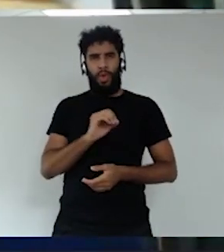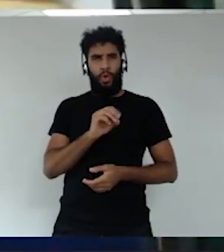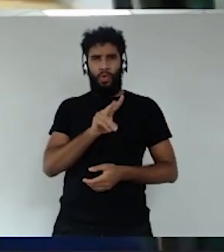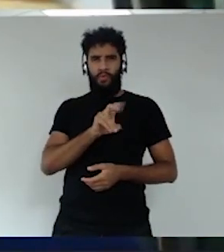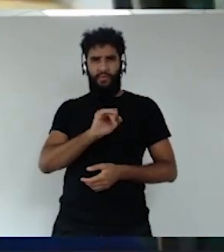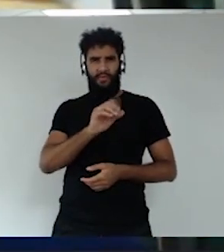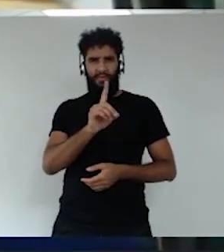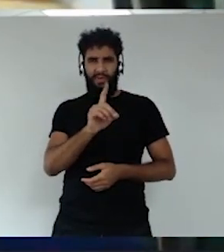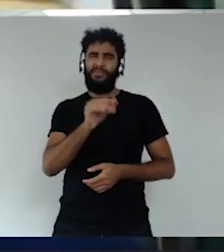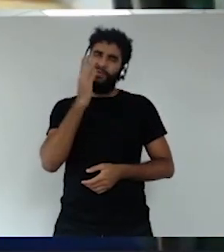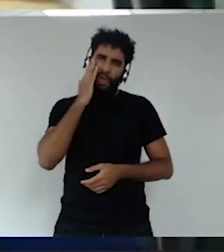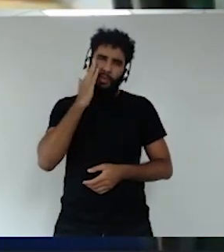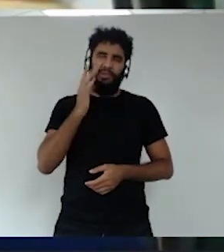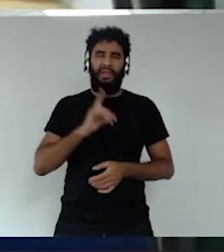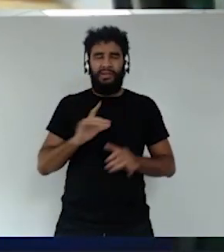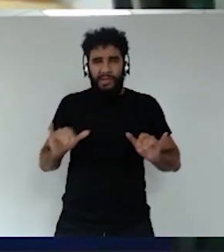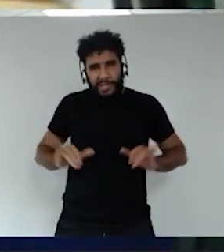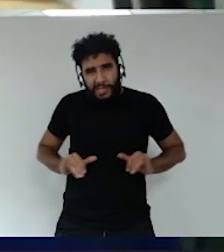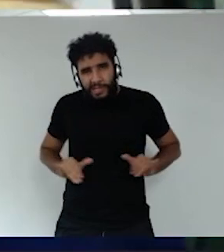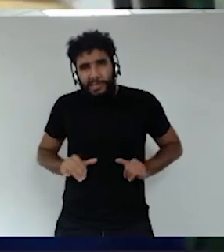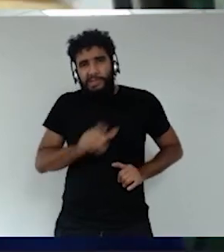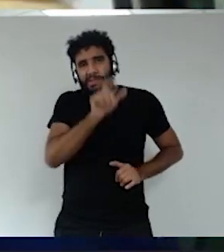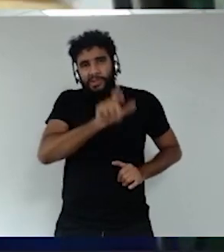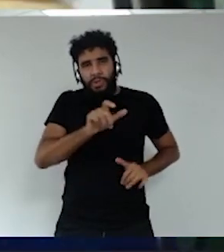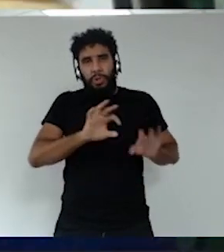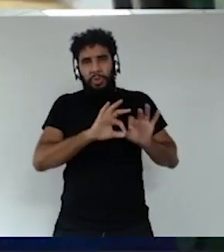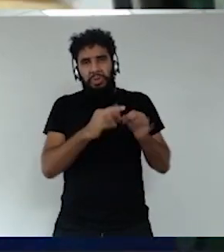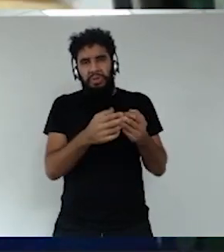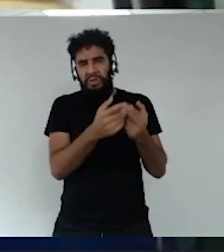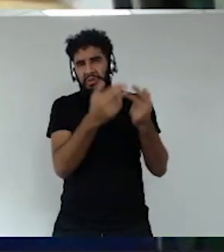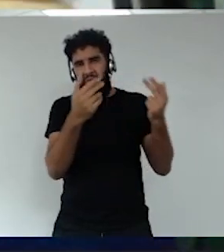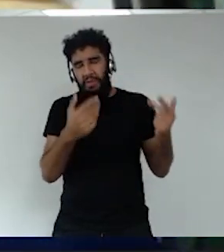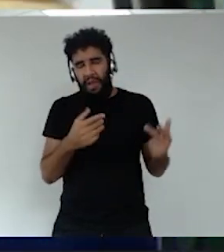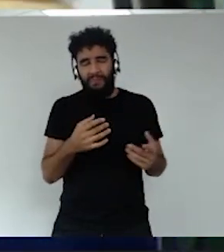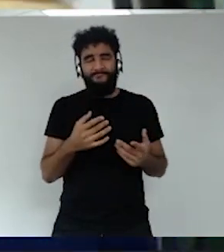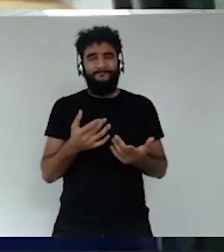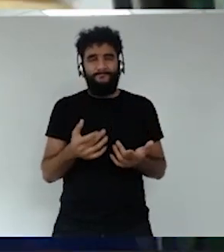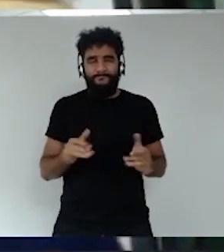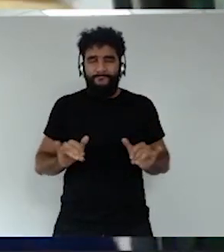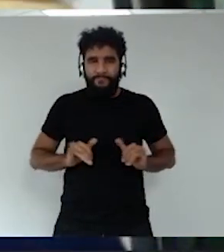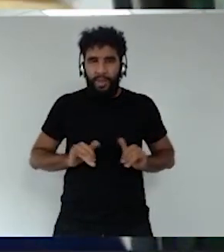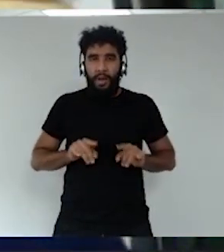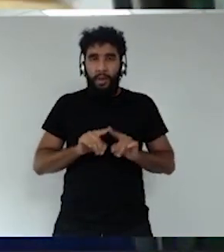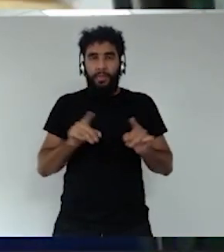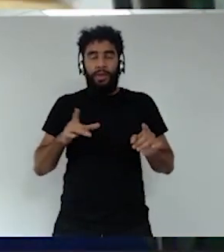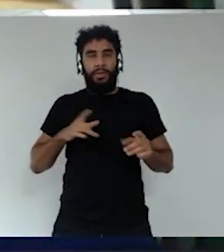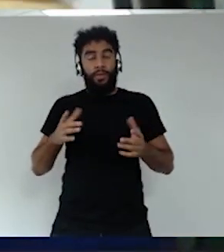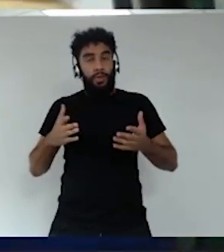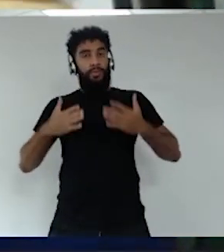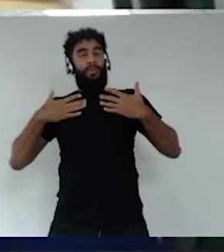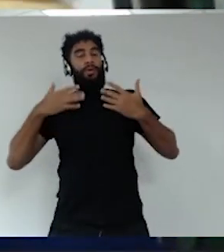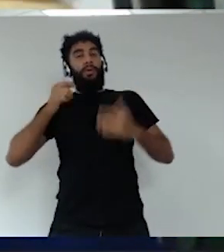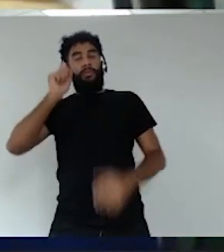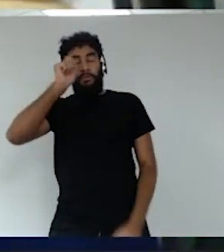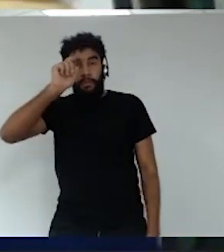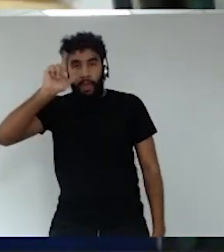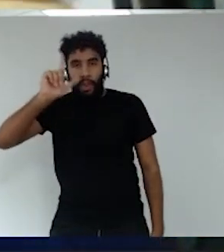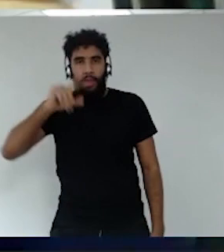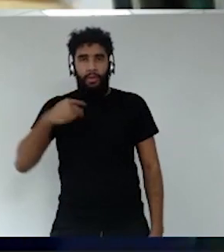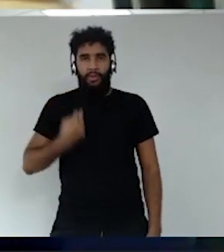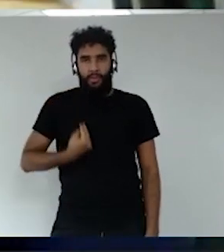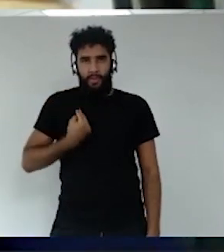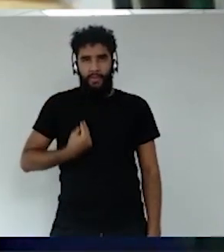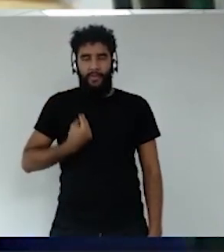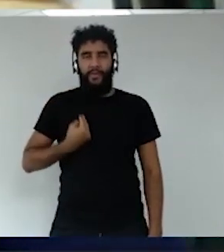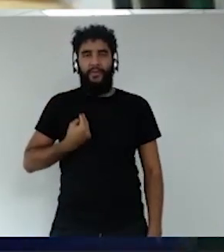com todo o sofrimento que vem trazendo, trouxe também um choque de realidade, um download de futuro que nos faz viver um